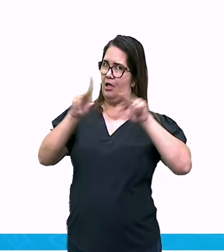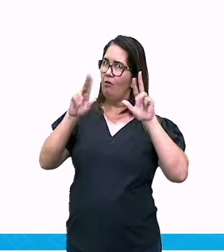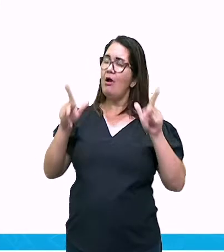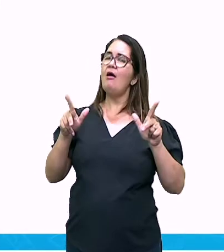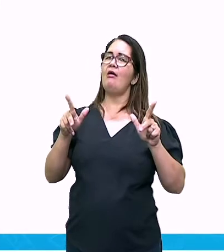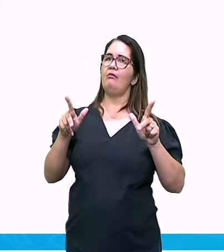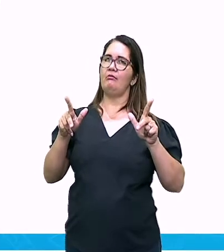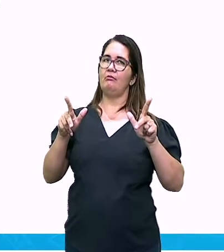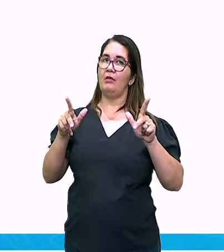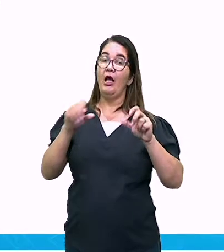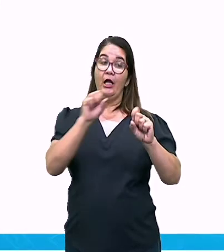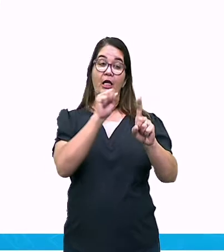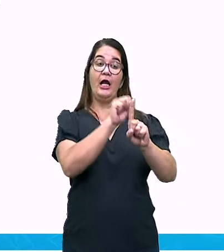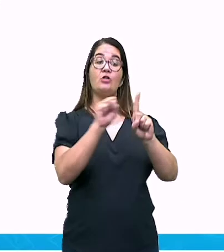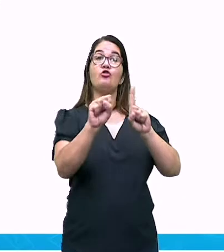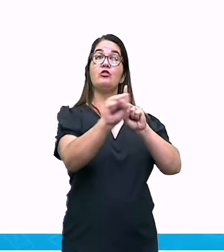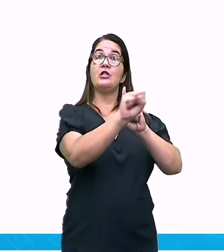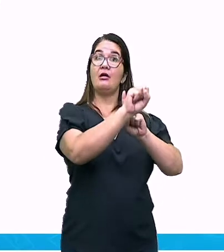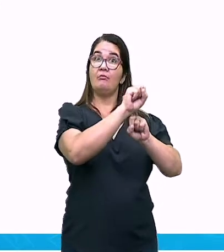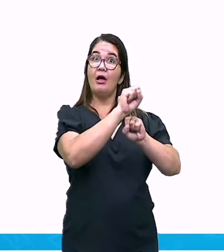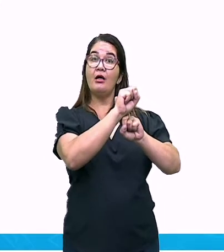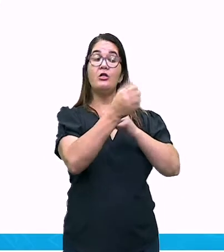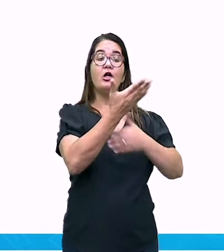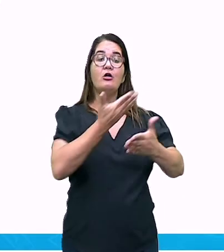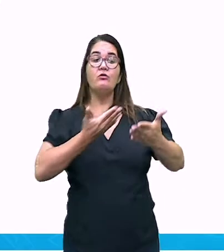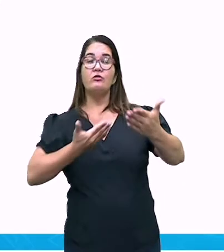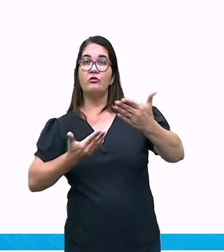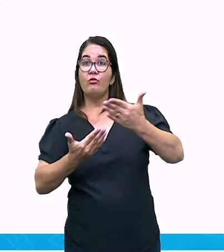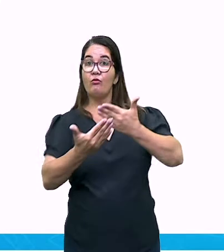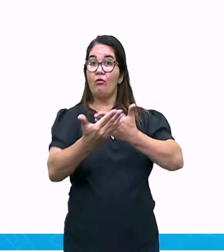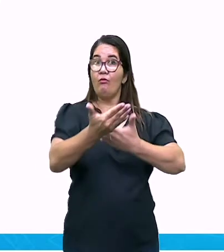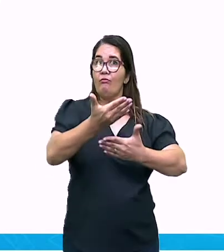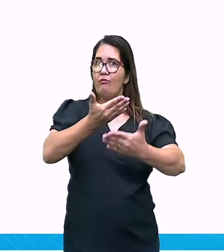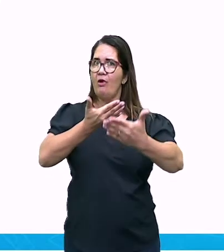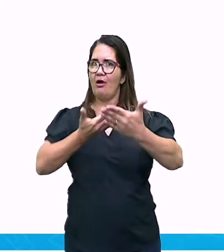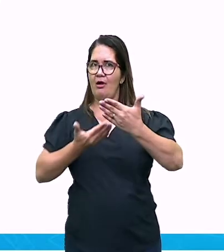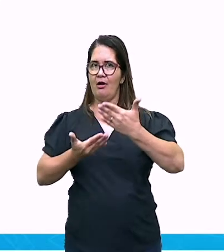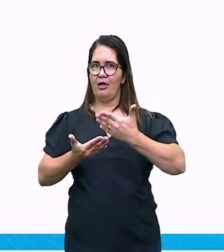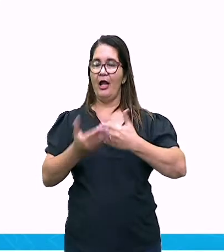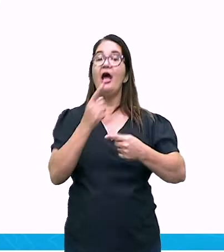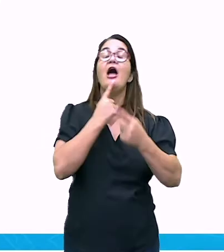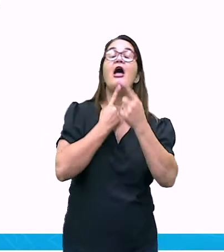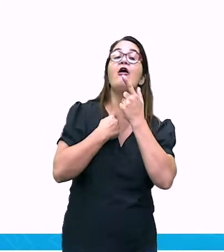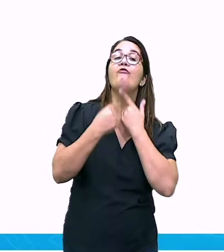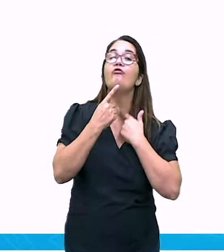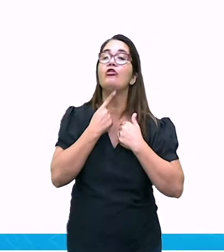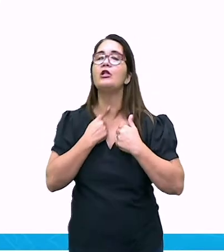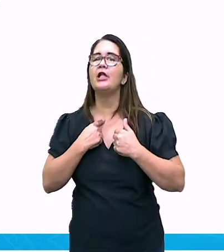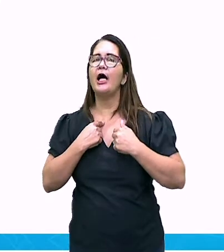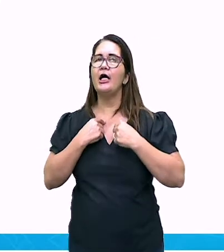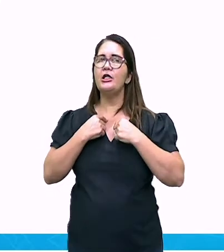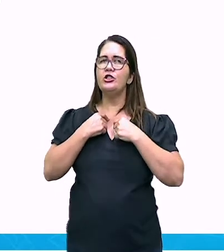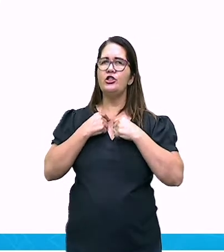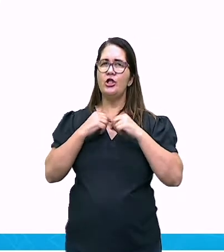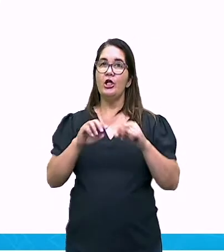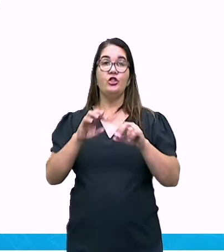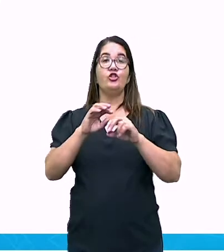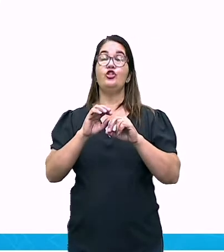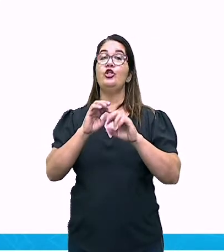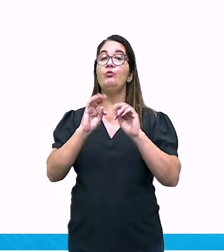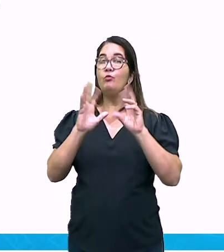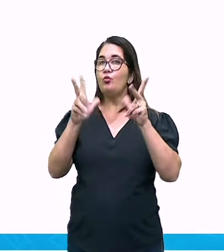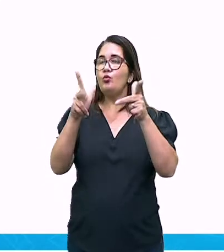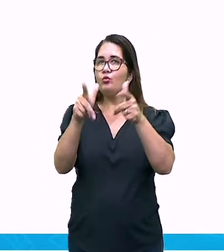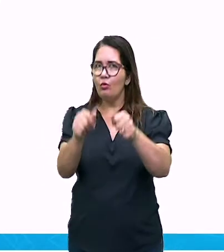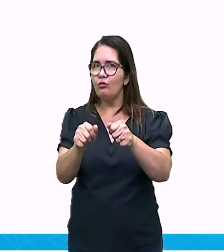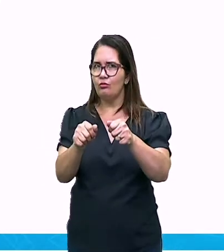comunidade, ela vai se basear em quê? Na vontade de todos e não só de uma pessoa. Isso é